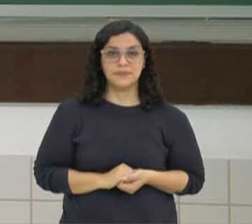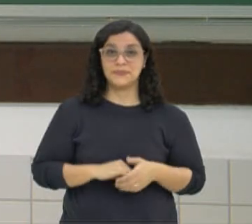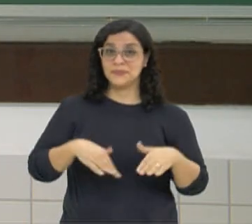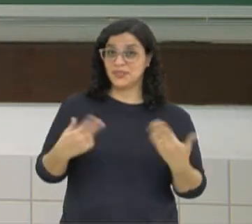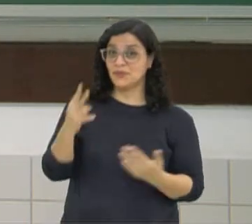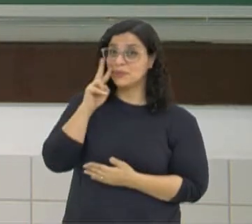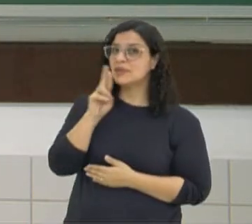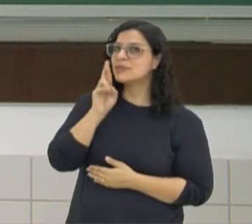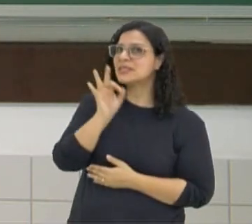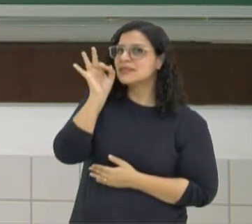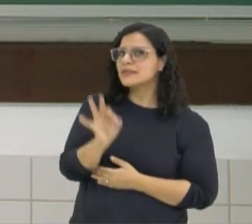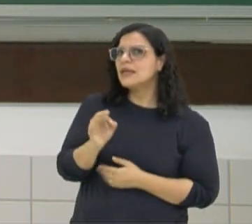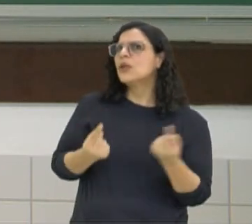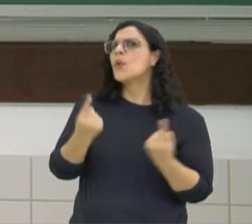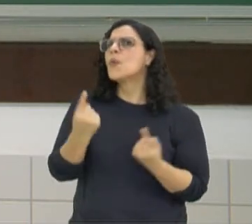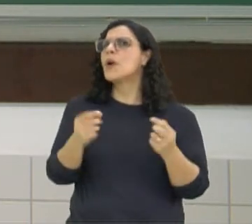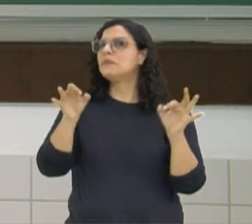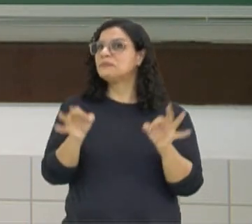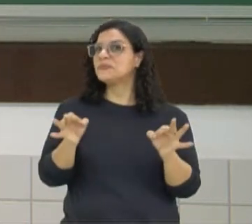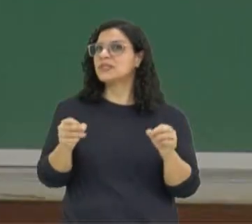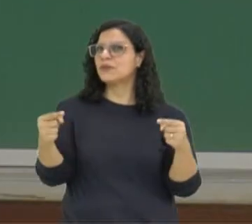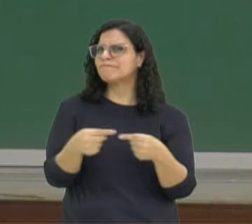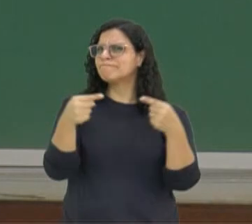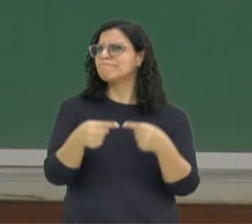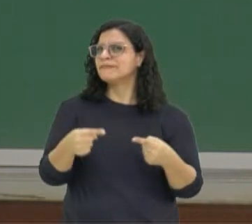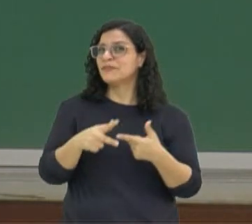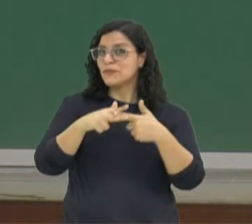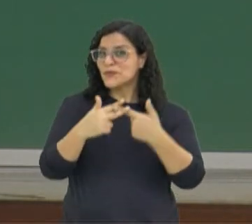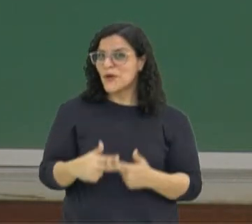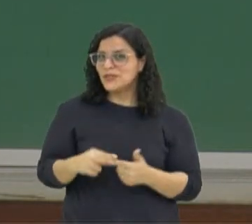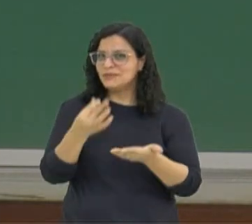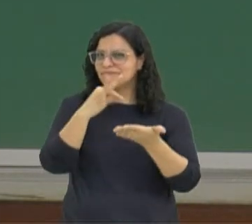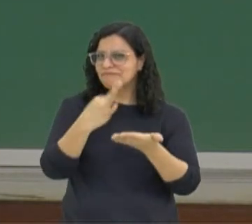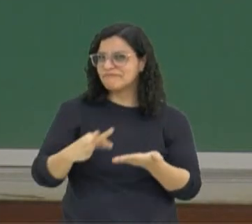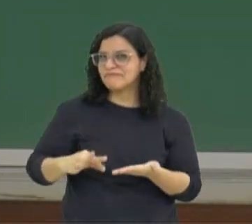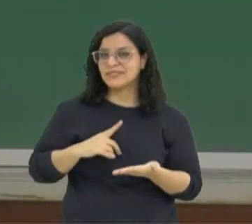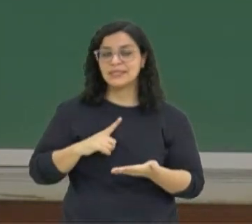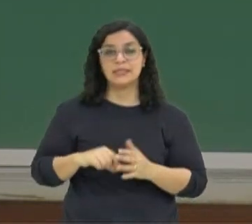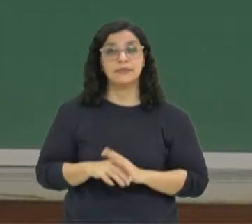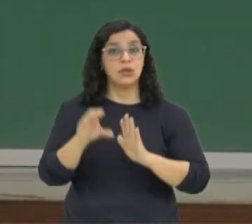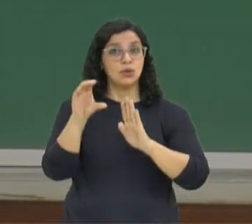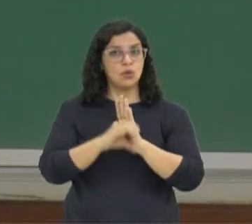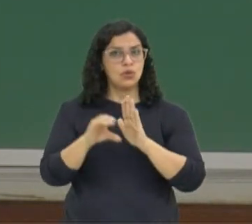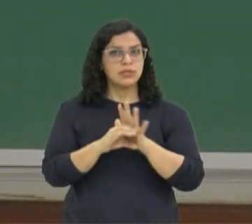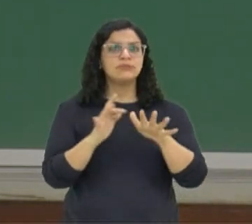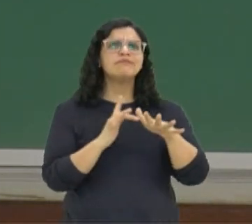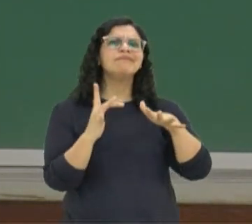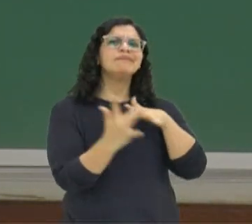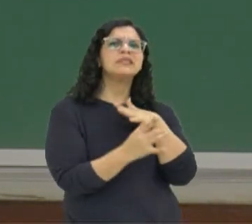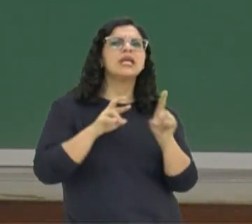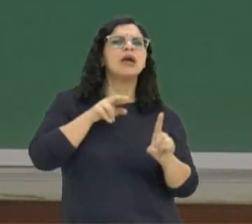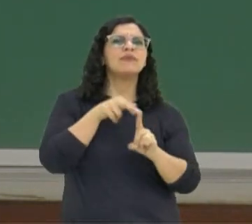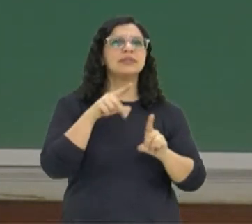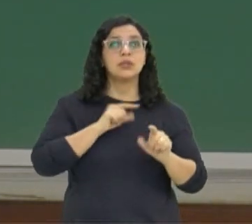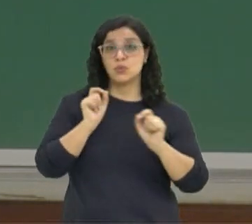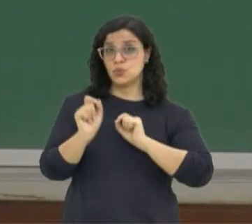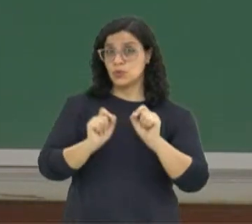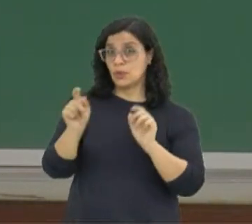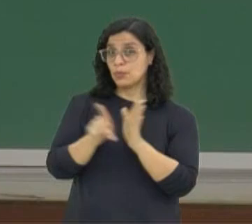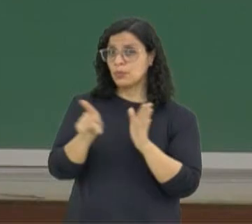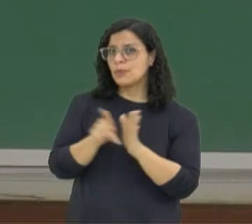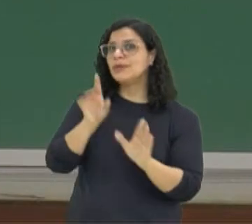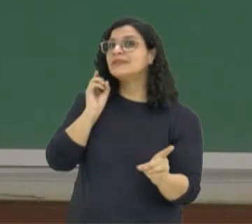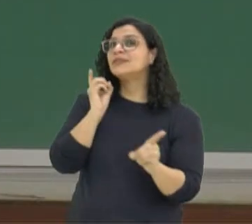A ver, então, vamos fazer a conferência, vamos corrigir, né? Vamos conferir. O conceito de rede social se refere, então, a